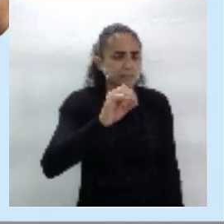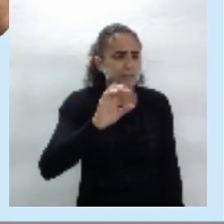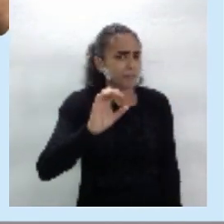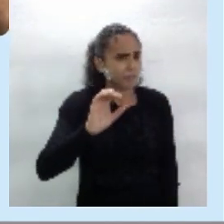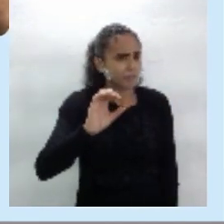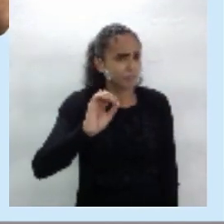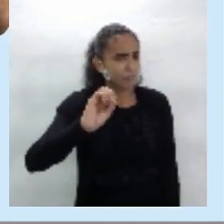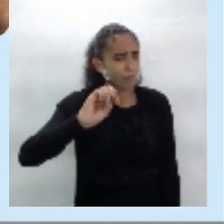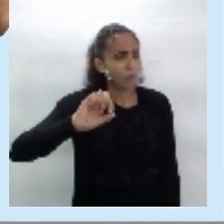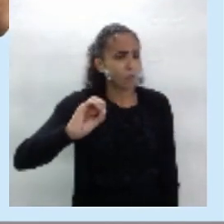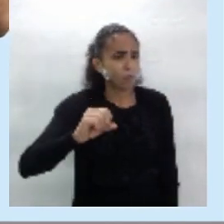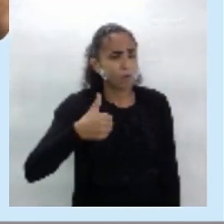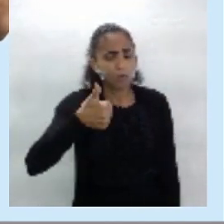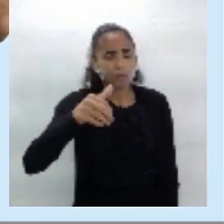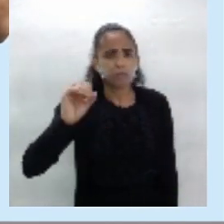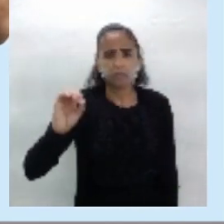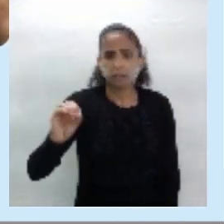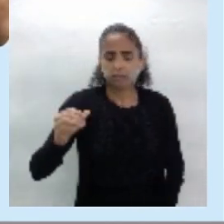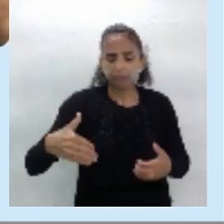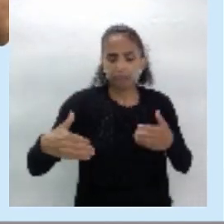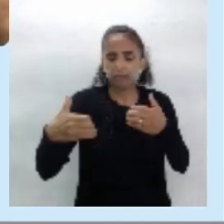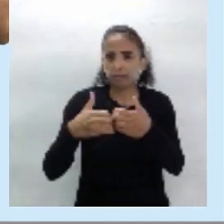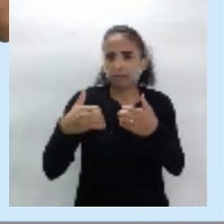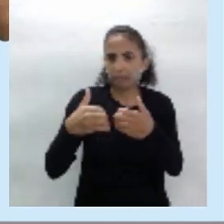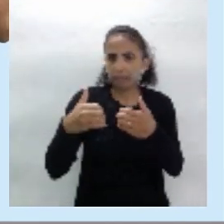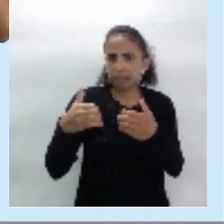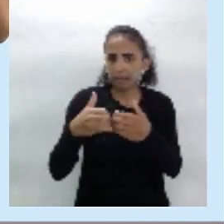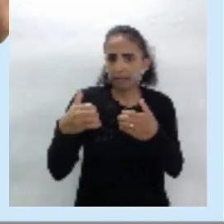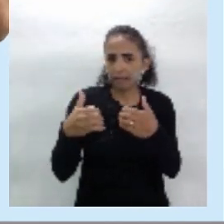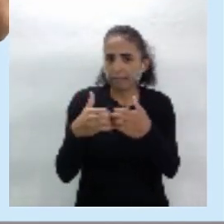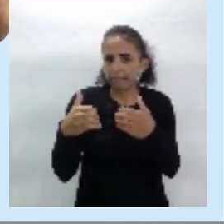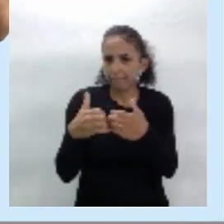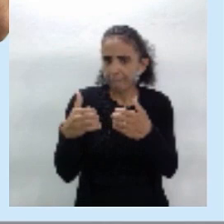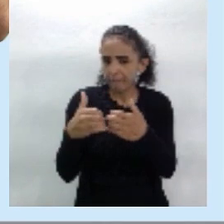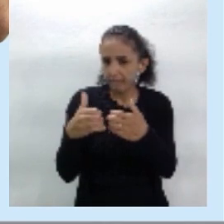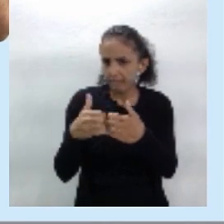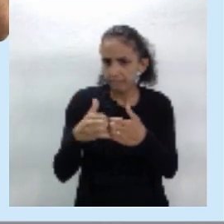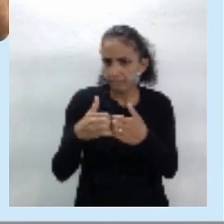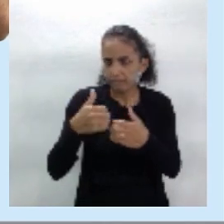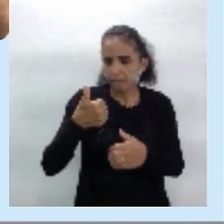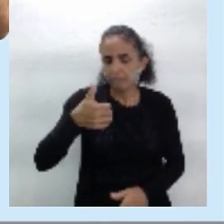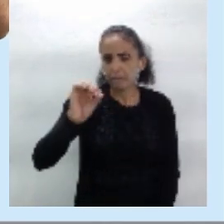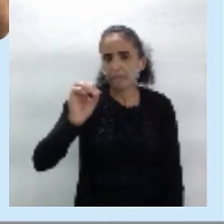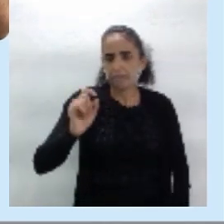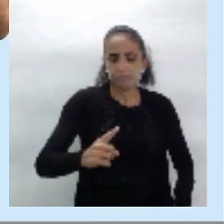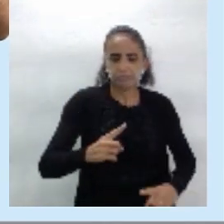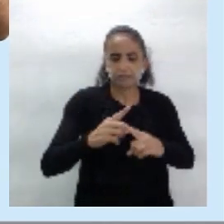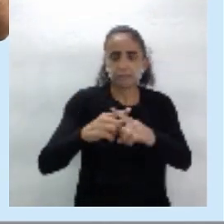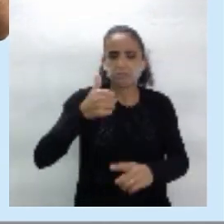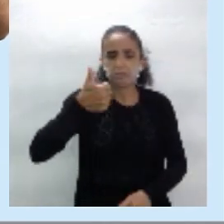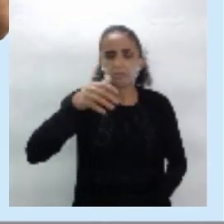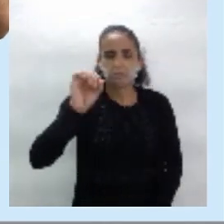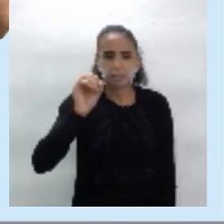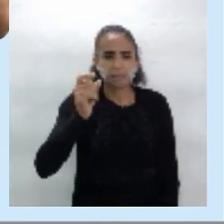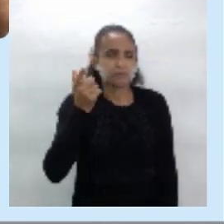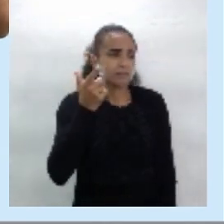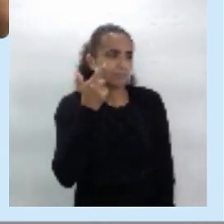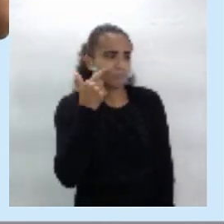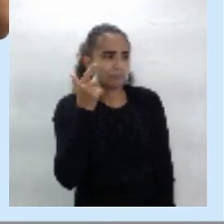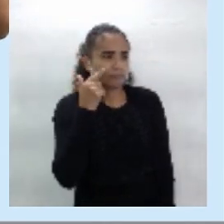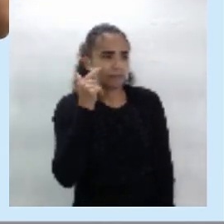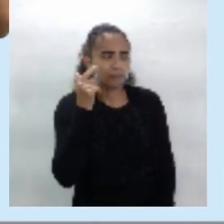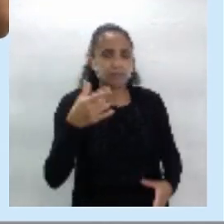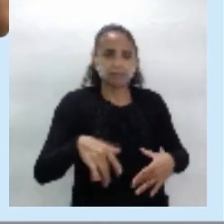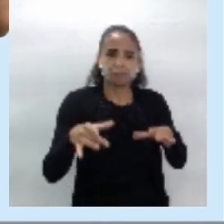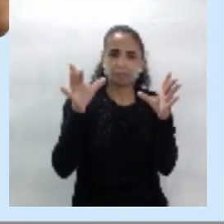mil? 70 mil é mais perto, vamos botar, de 10 vezes 10 mil. Então, esse 10 mil vai